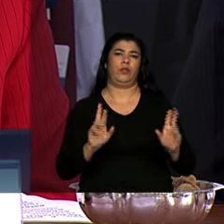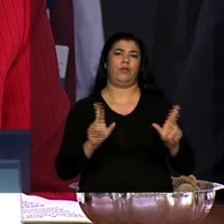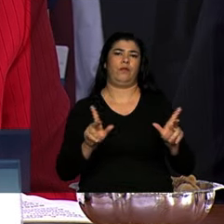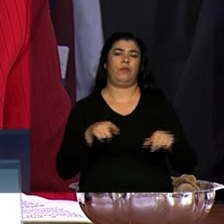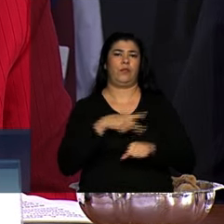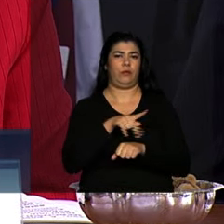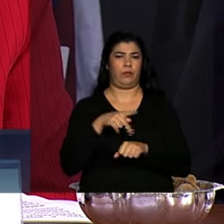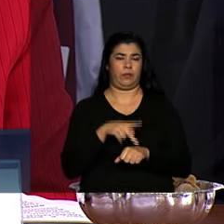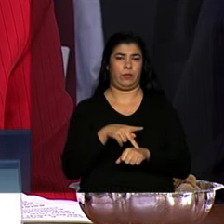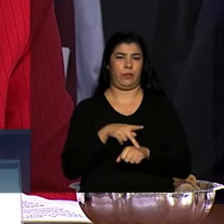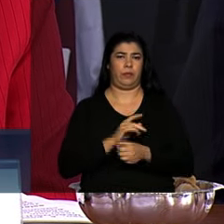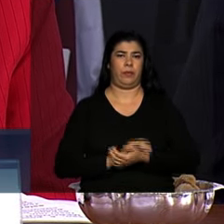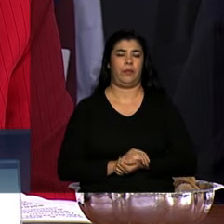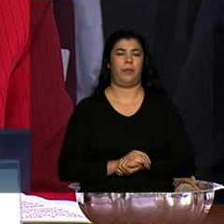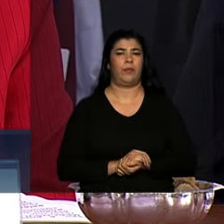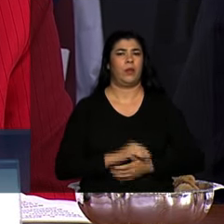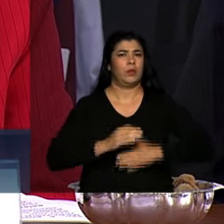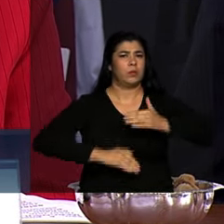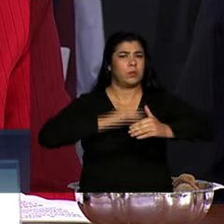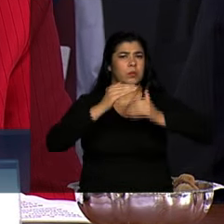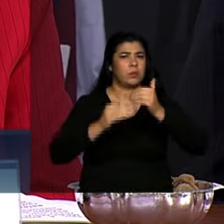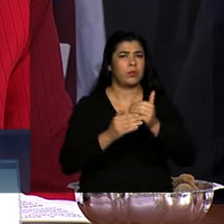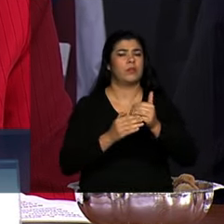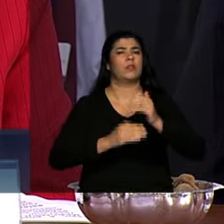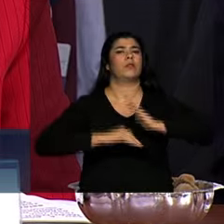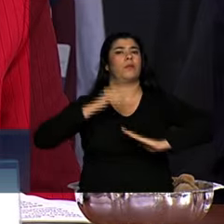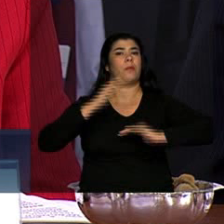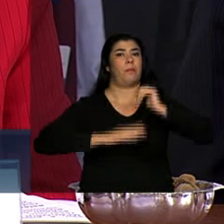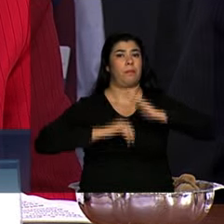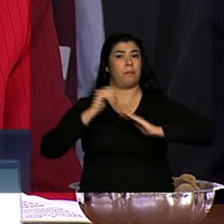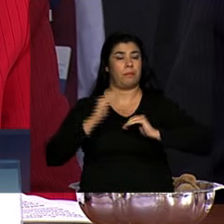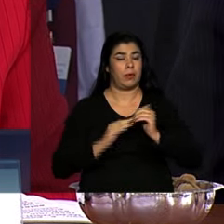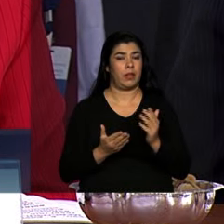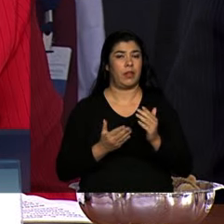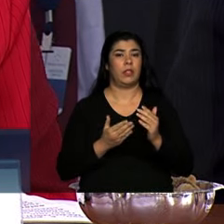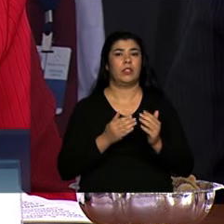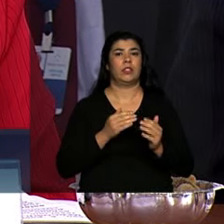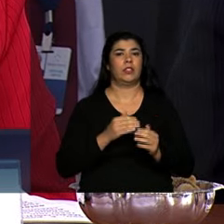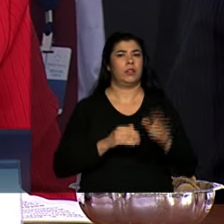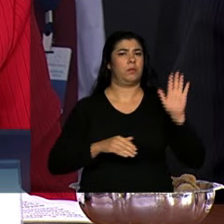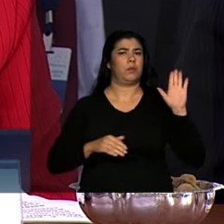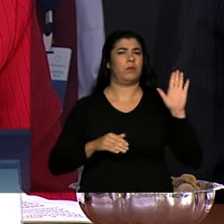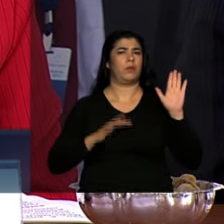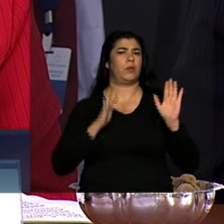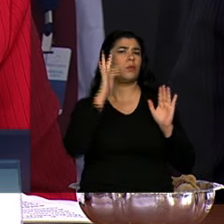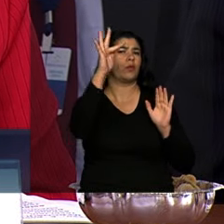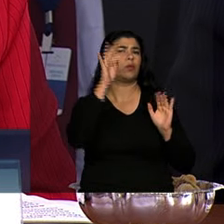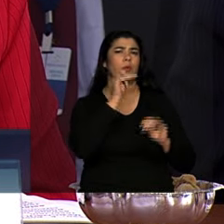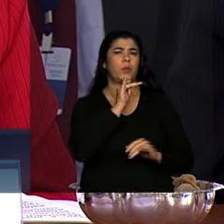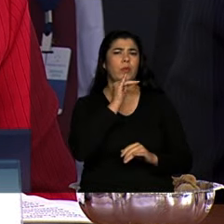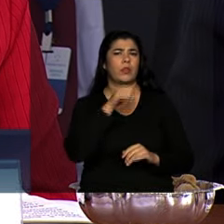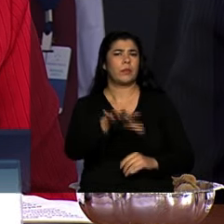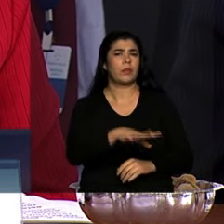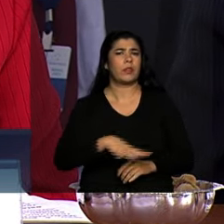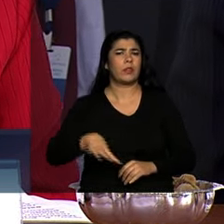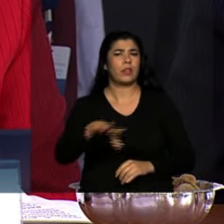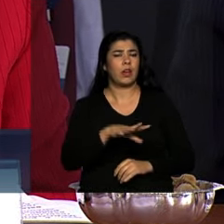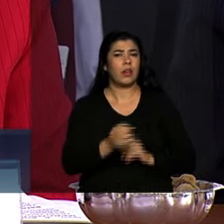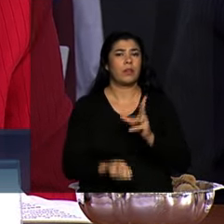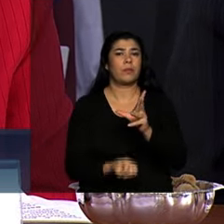países. Avançamos iniciativas promissoras, por exemplo, no setor de